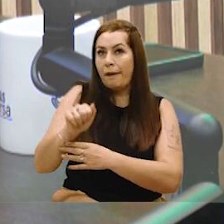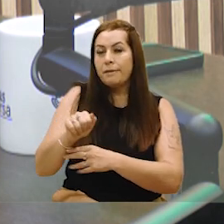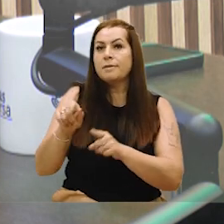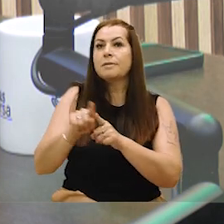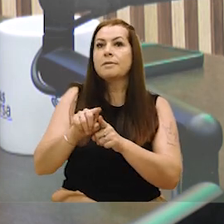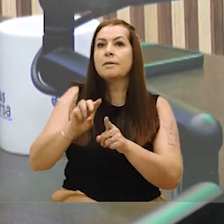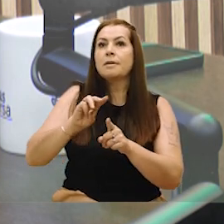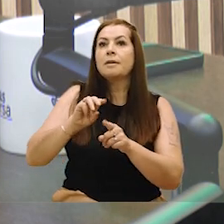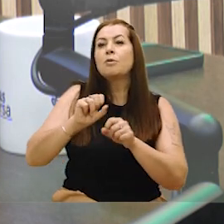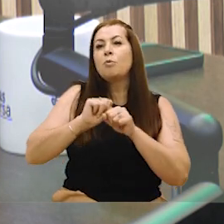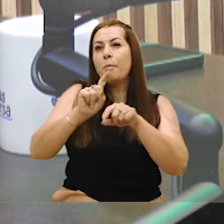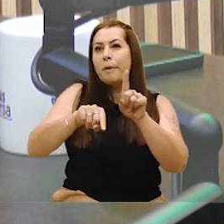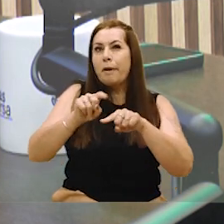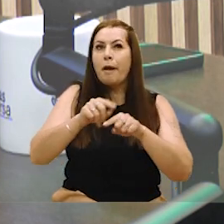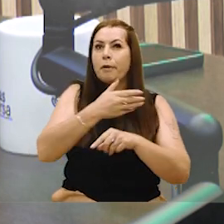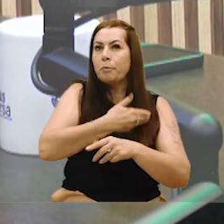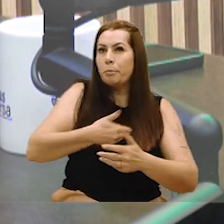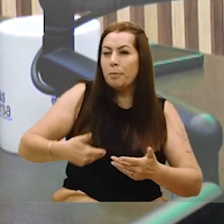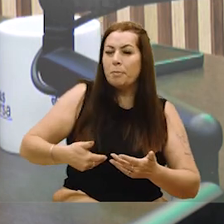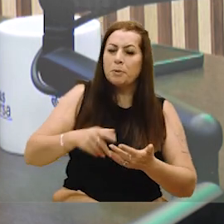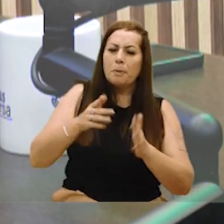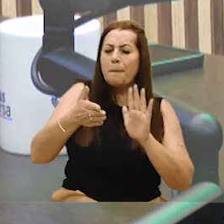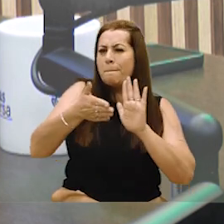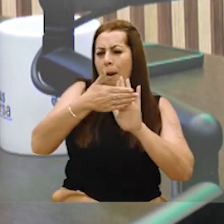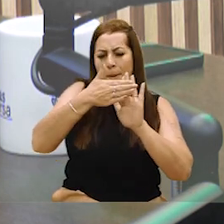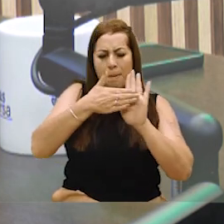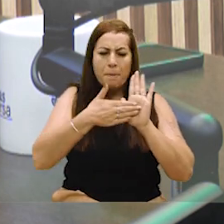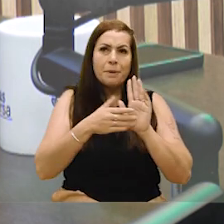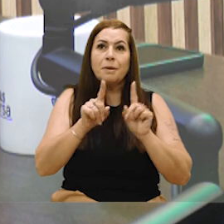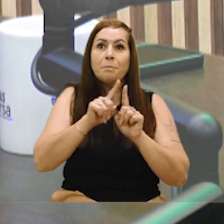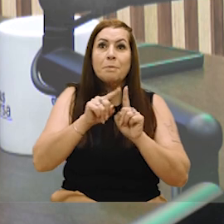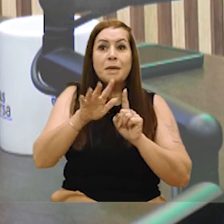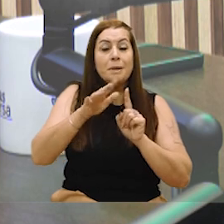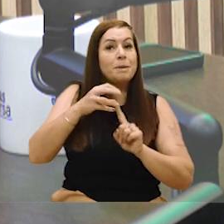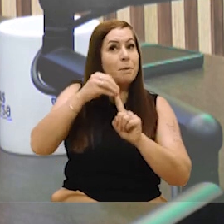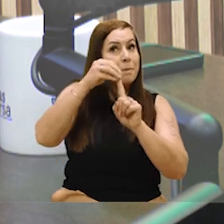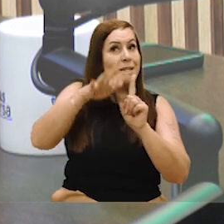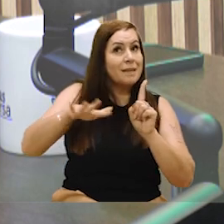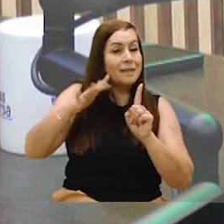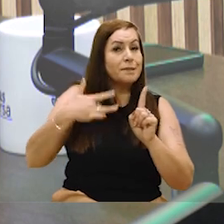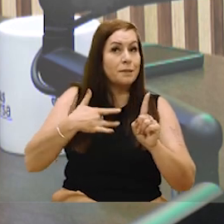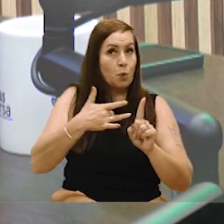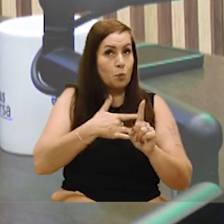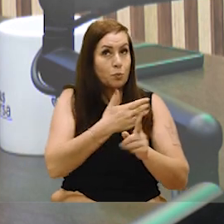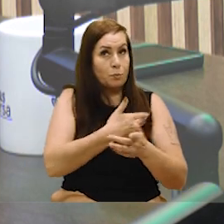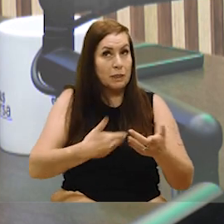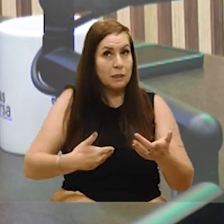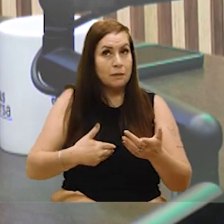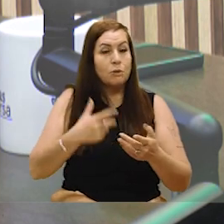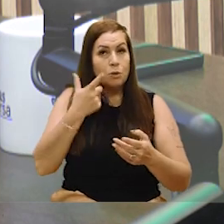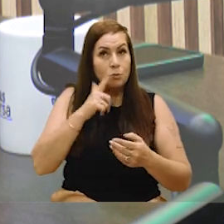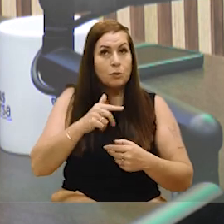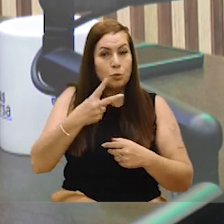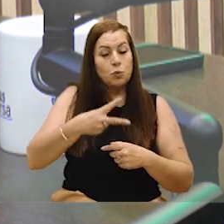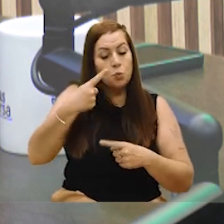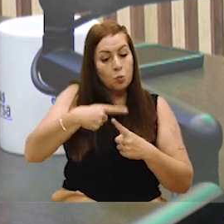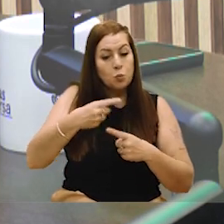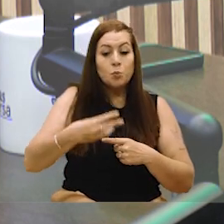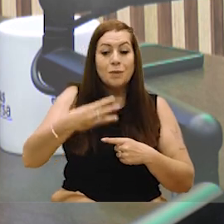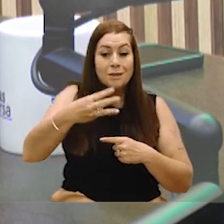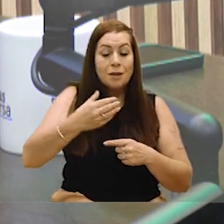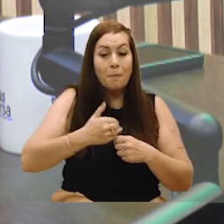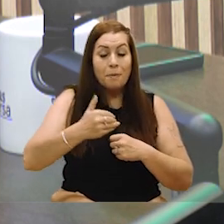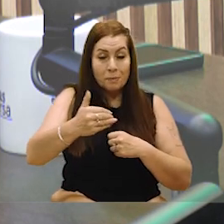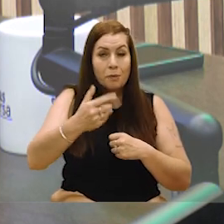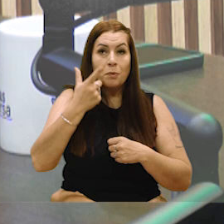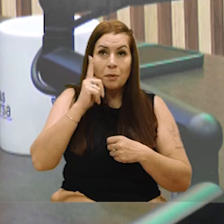o mercado público, entre outras pautas, principalmente a questão da saúde pública, né? E aí me reelegi para o 2º mandato e o 3º